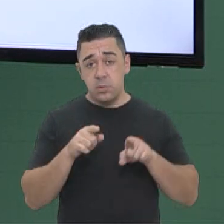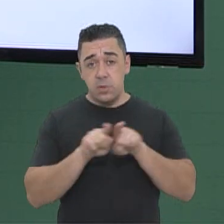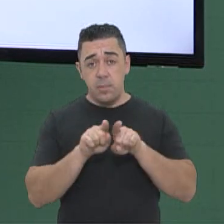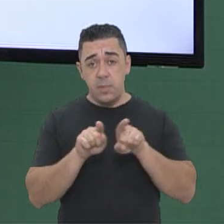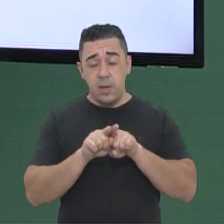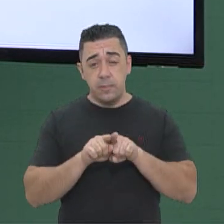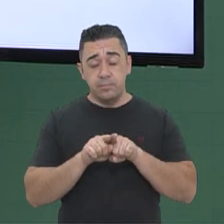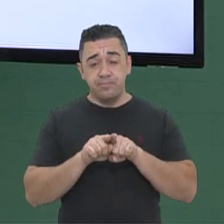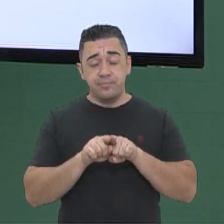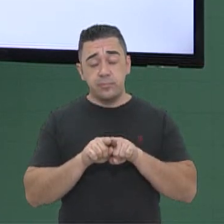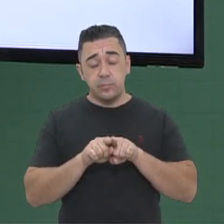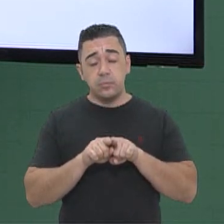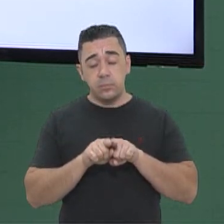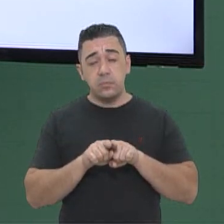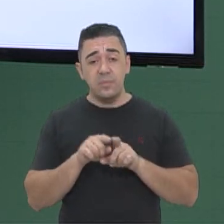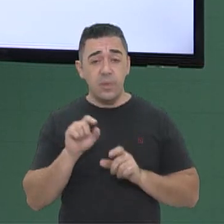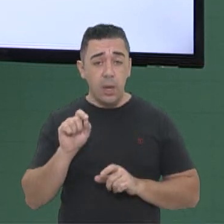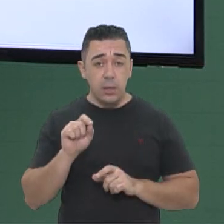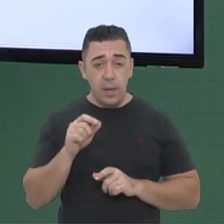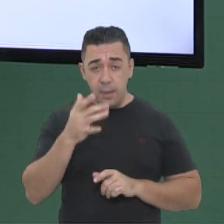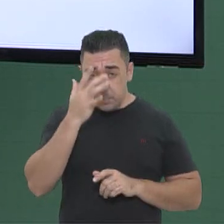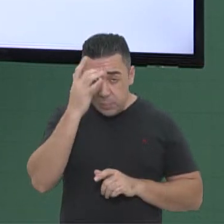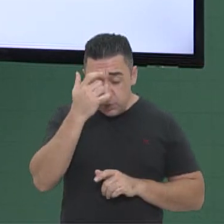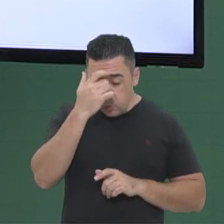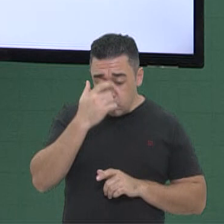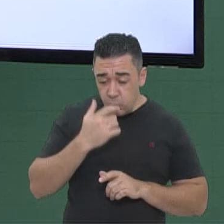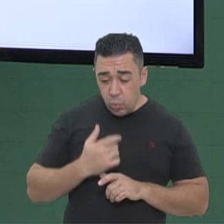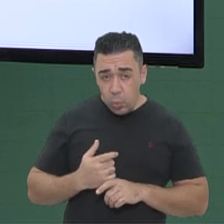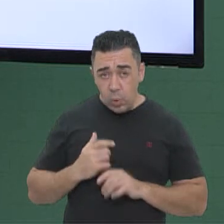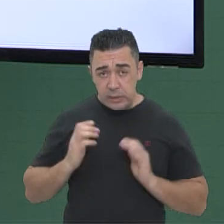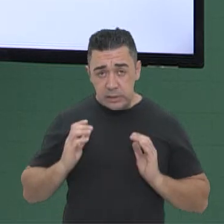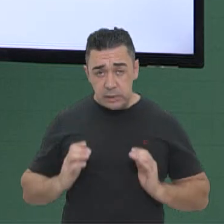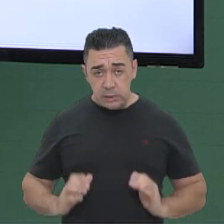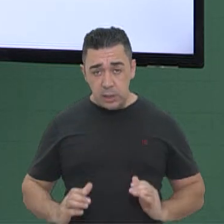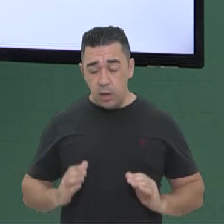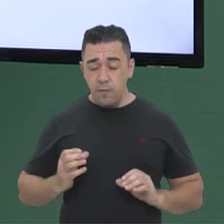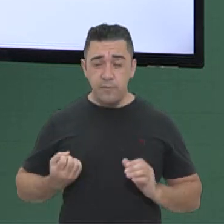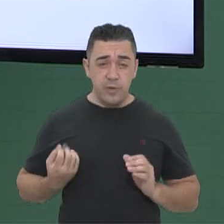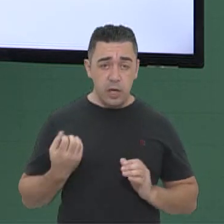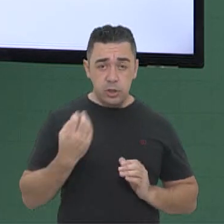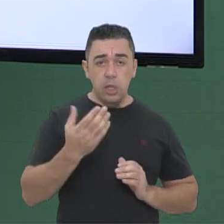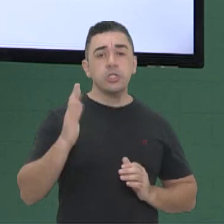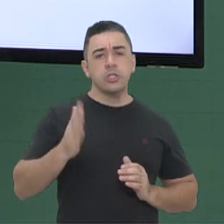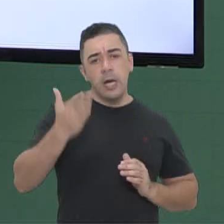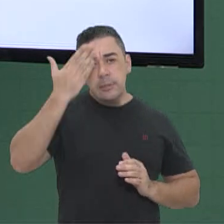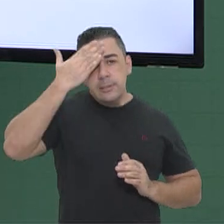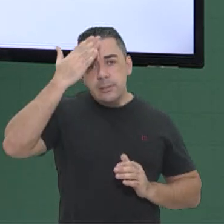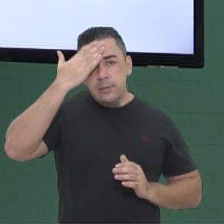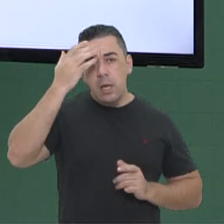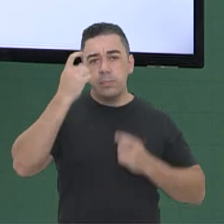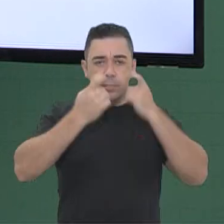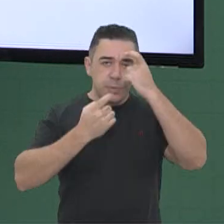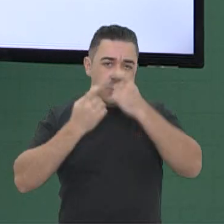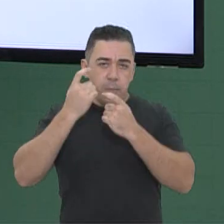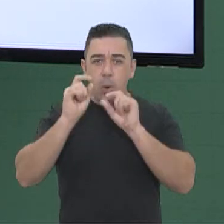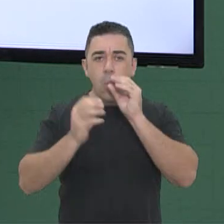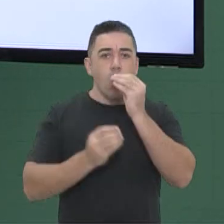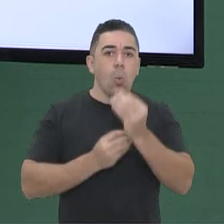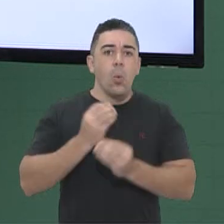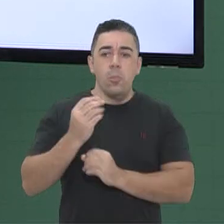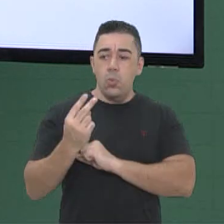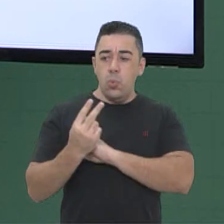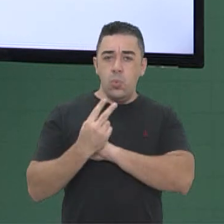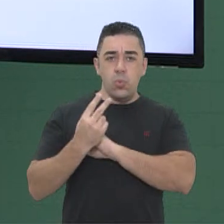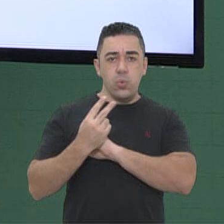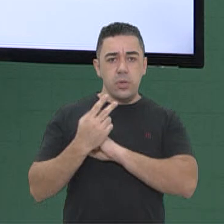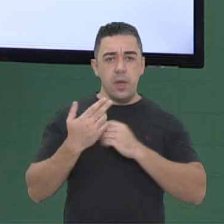forma, né? E que o cidadão em si, quando vai viajar, ele já deve ter a preocupação de manter os